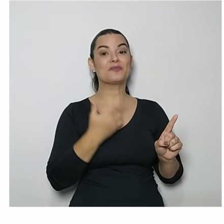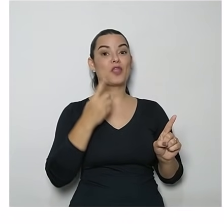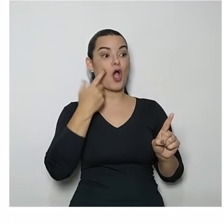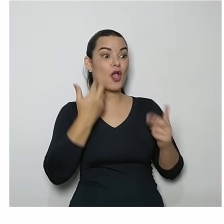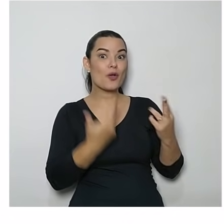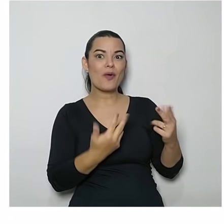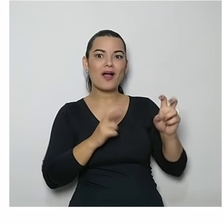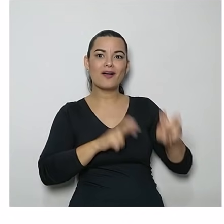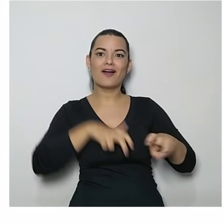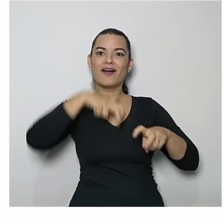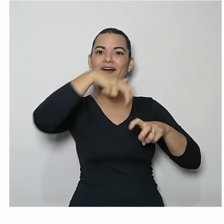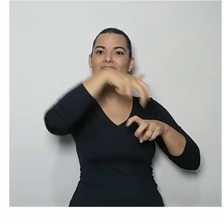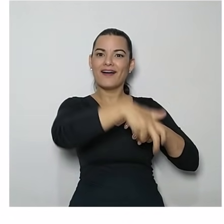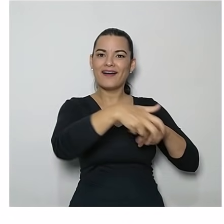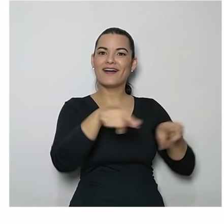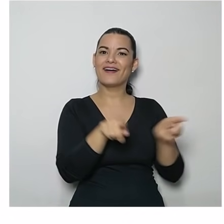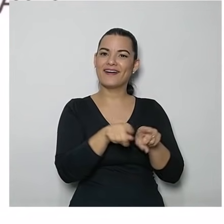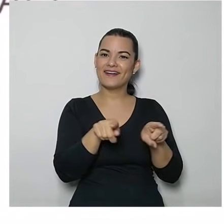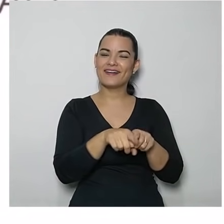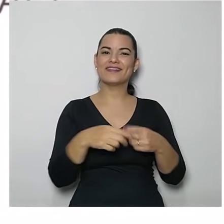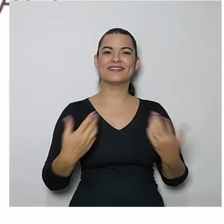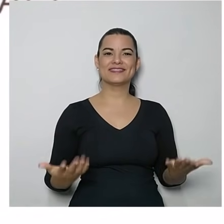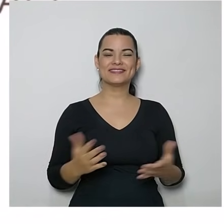Pulando Carniça.